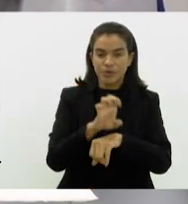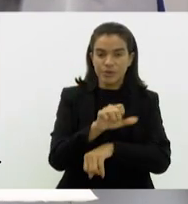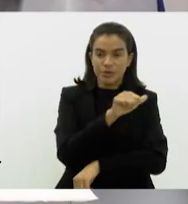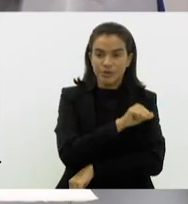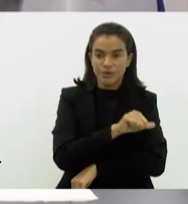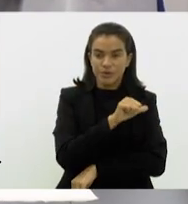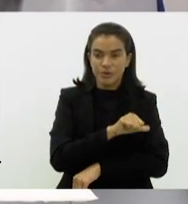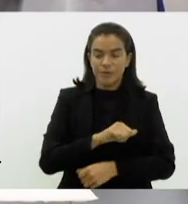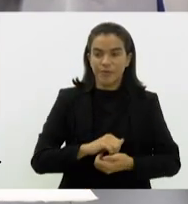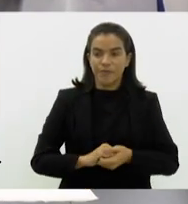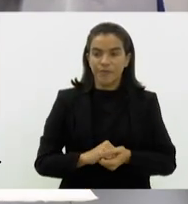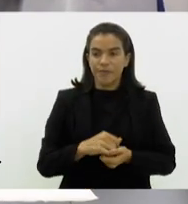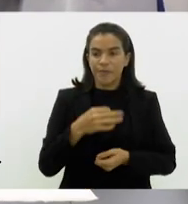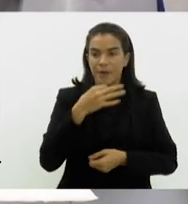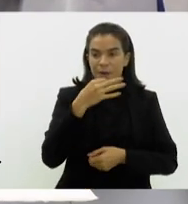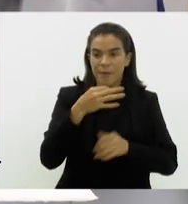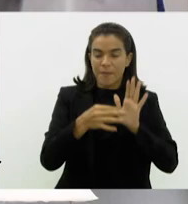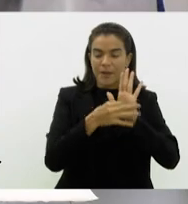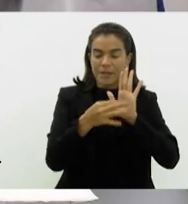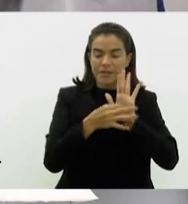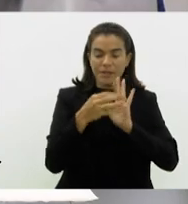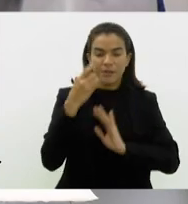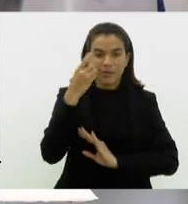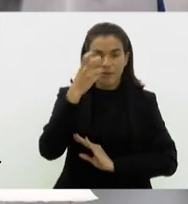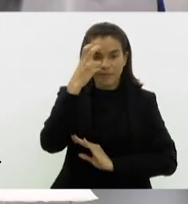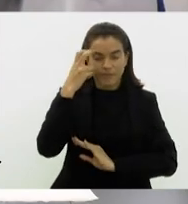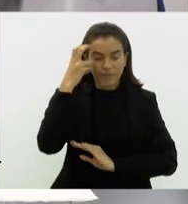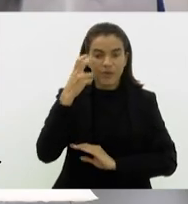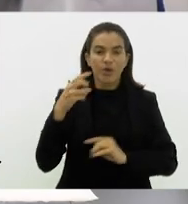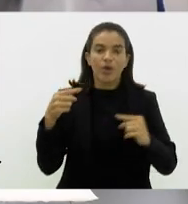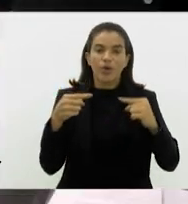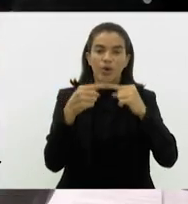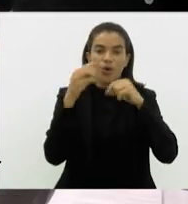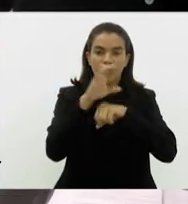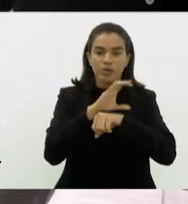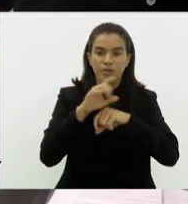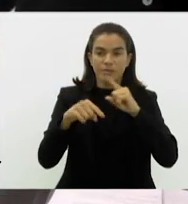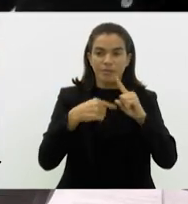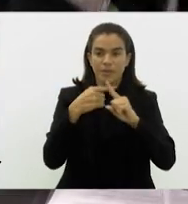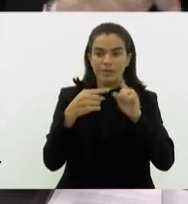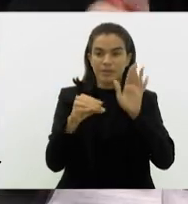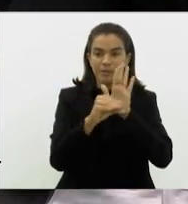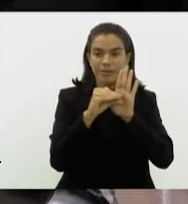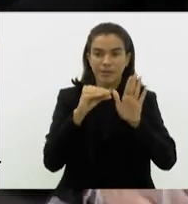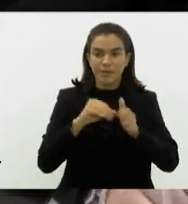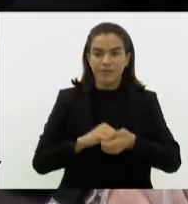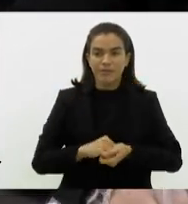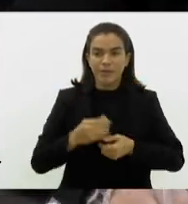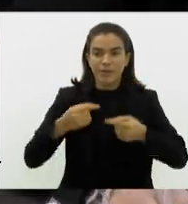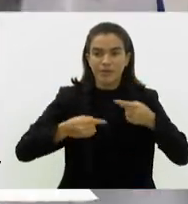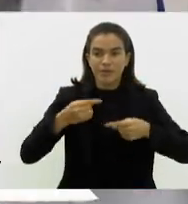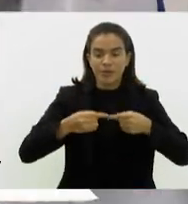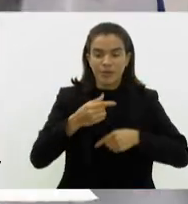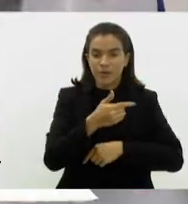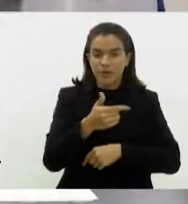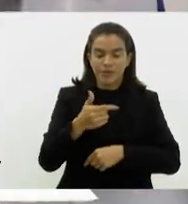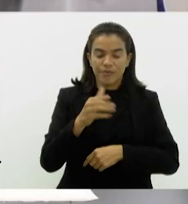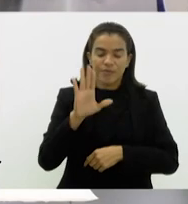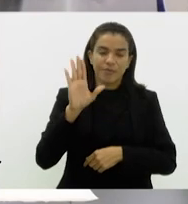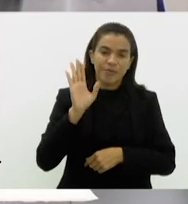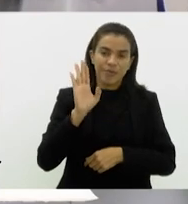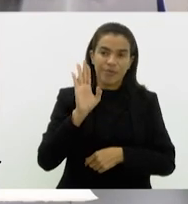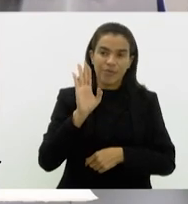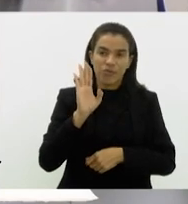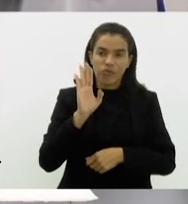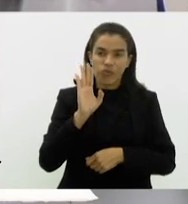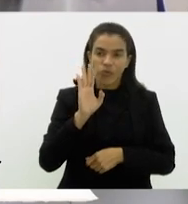Rio de Janeiro. Para aparecer, deputada Verônica Lima. Constitucionalidade com emenda. Em discussão. Não havendo quem queira...